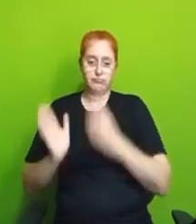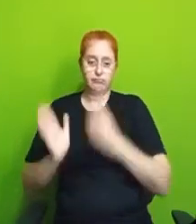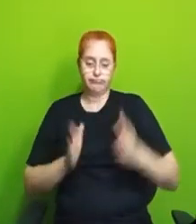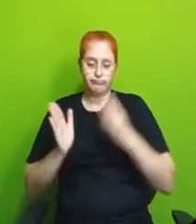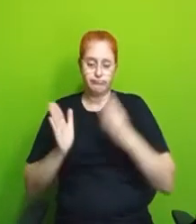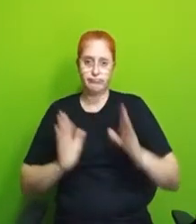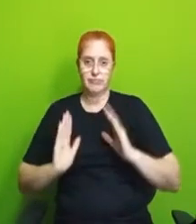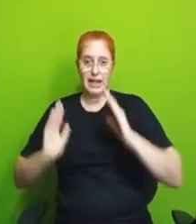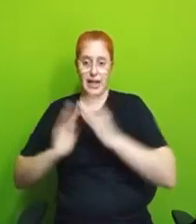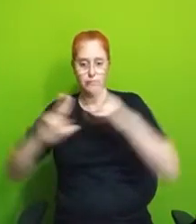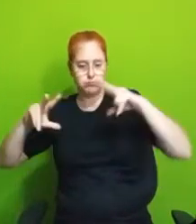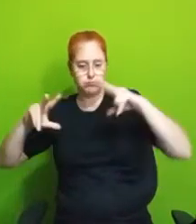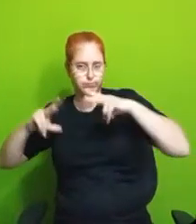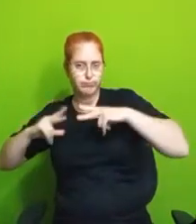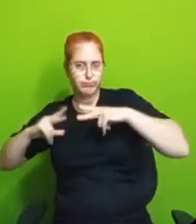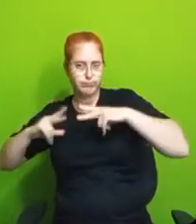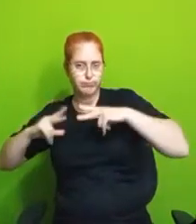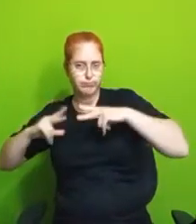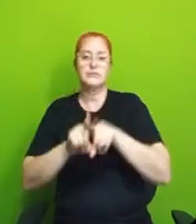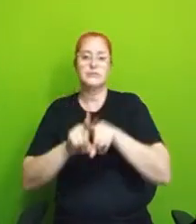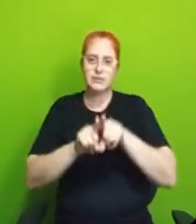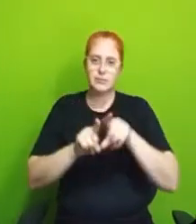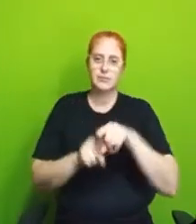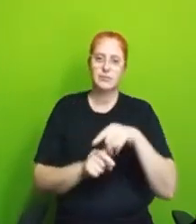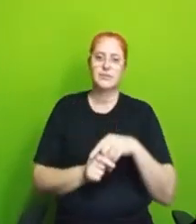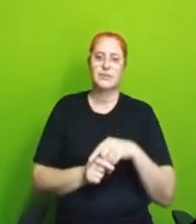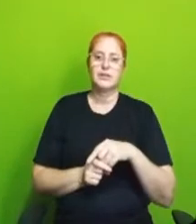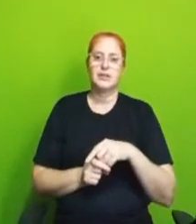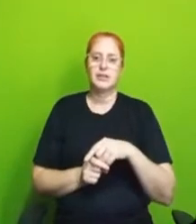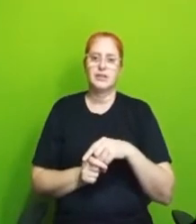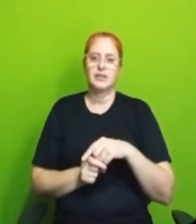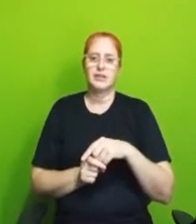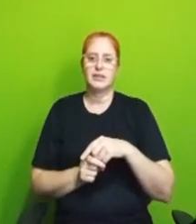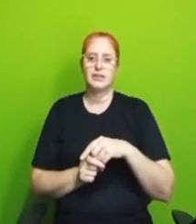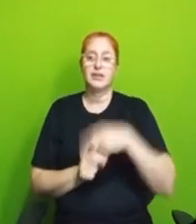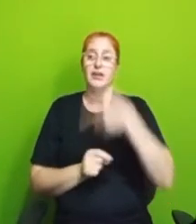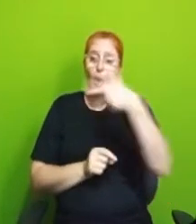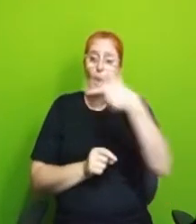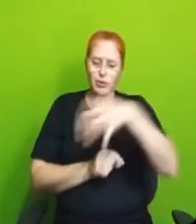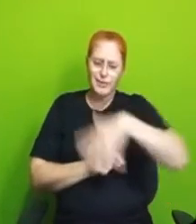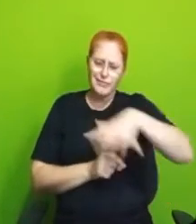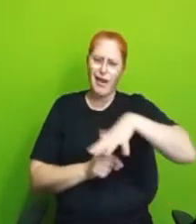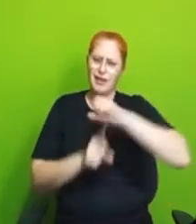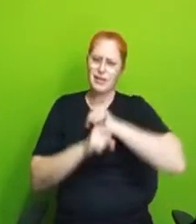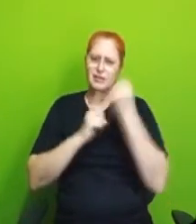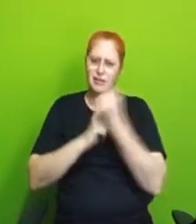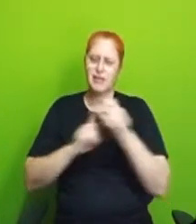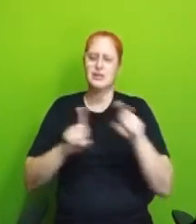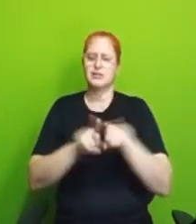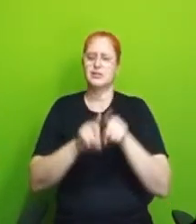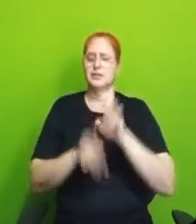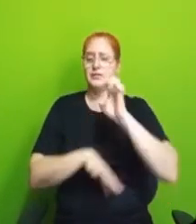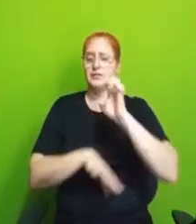assim, também estrutura as demais esferas da sociedade, inclusive o próprio Estado. Então, é um conceito importantíssimo